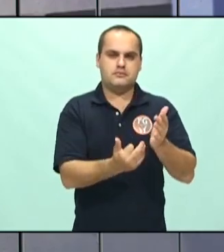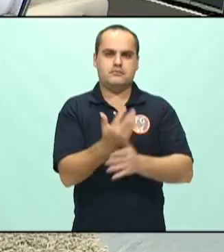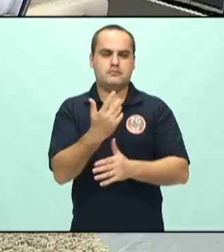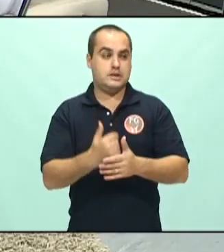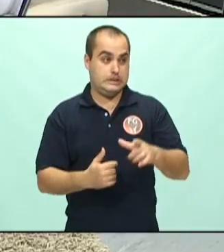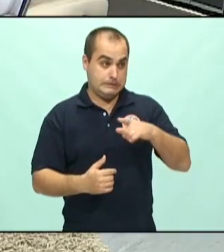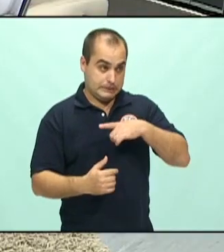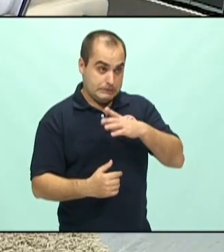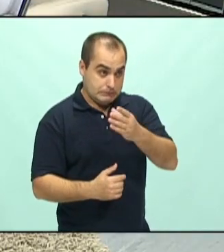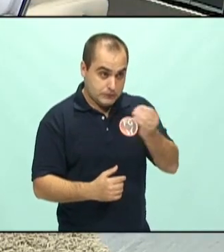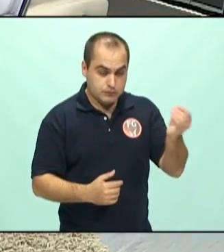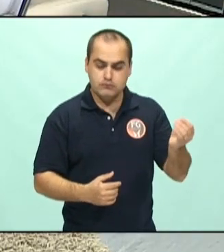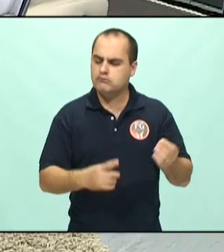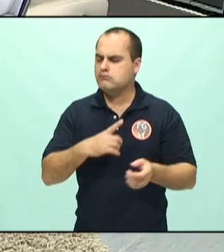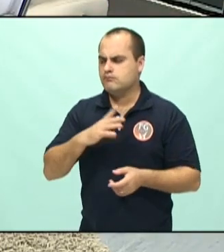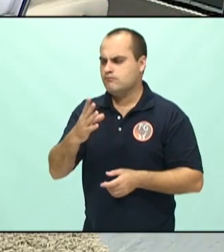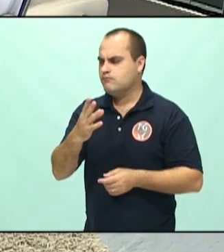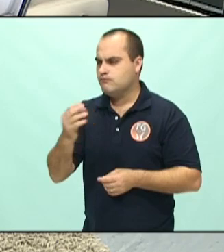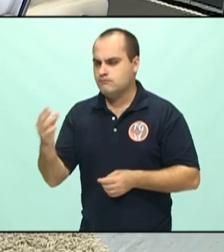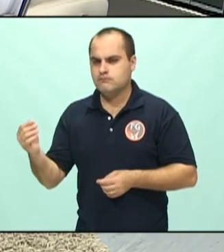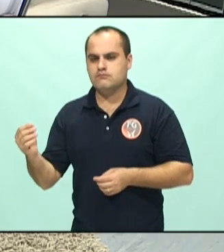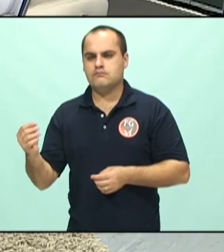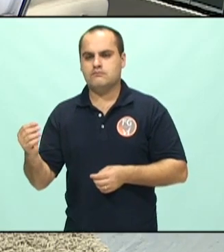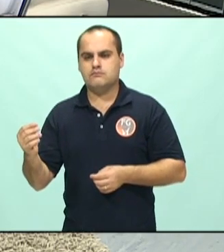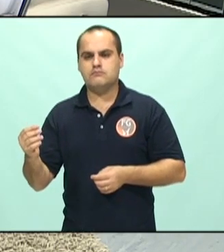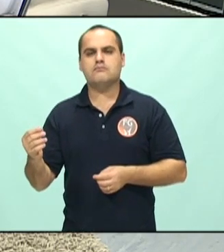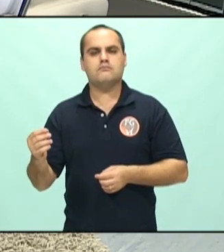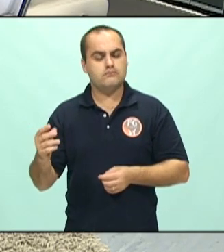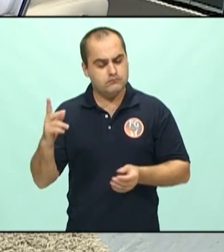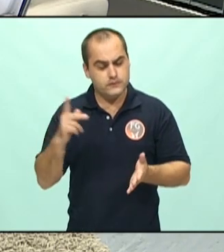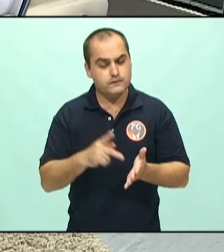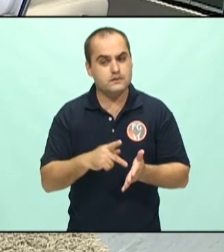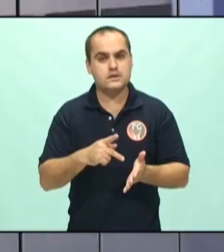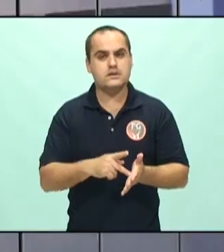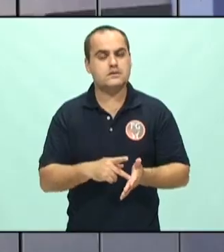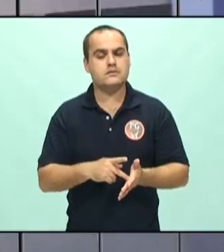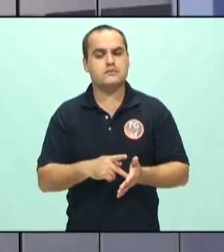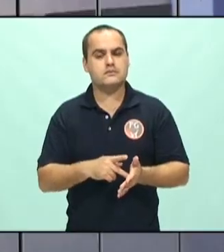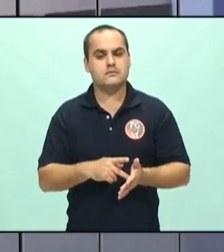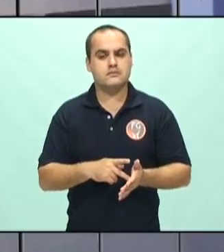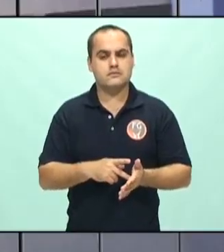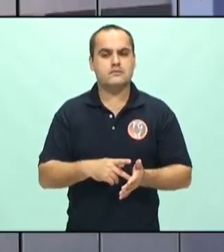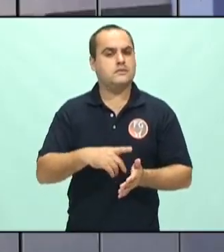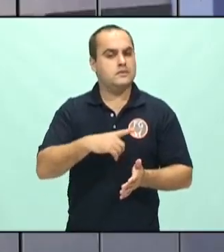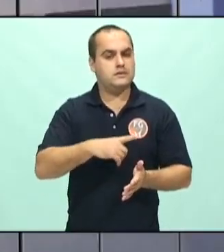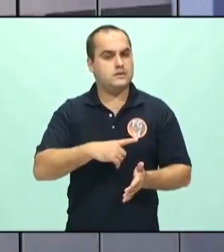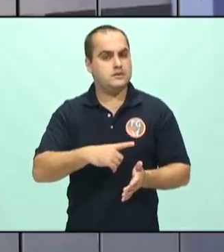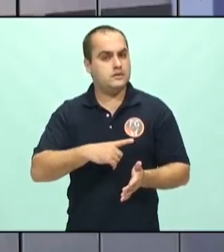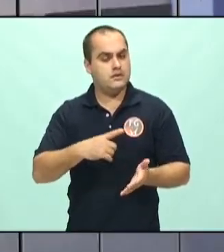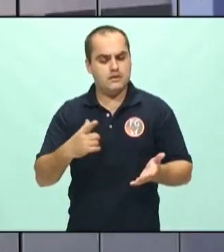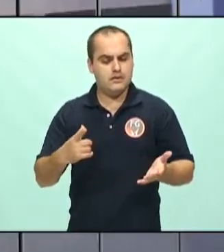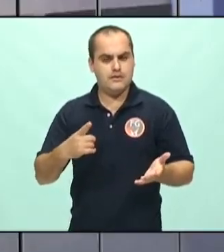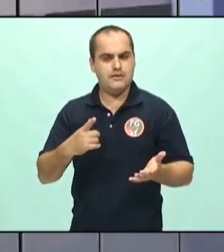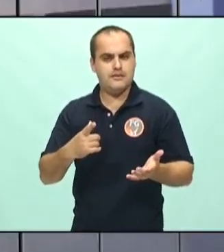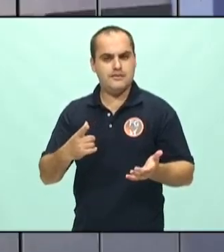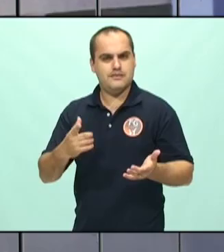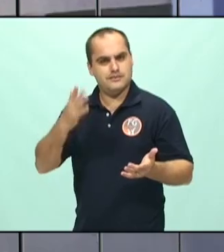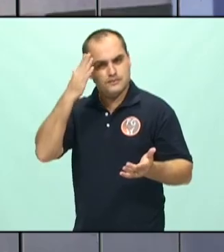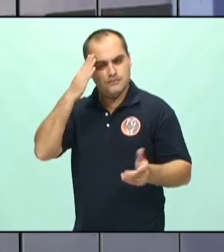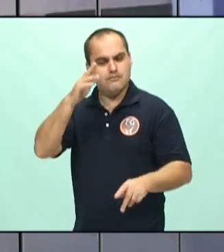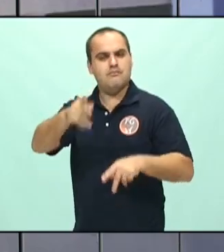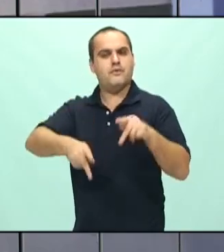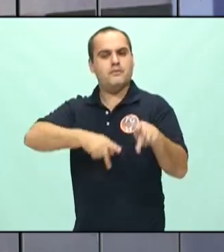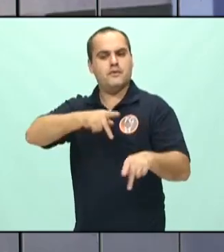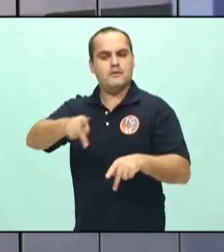muito bom um acervo muito grande o que tu tá falando agora é verdade isso e que traga assim uma benfeitoria boa para o público abertar